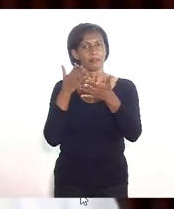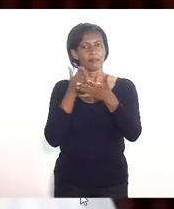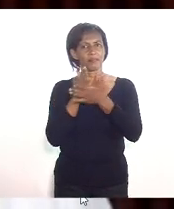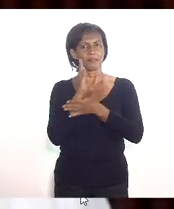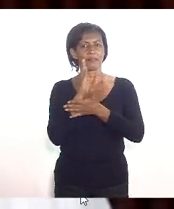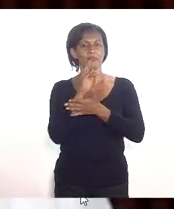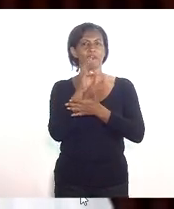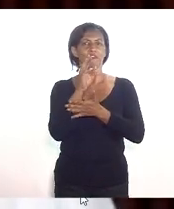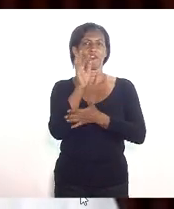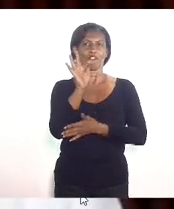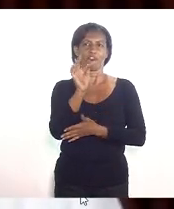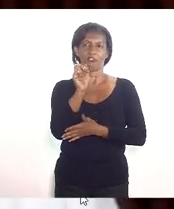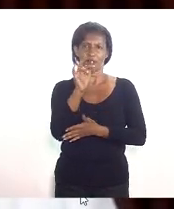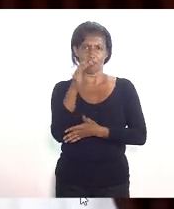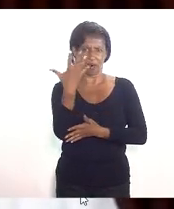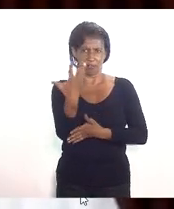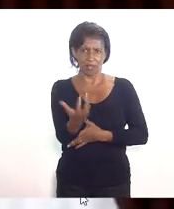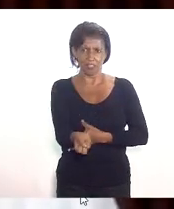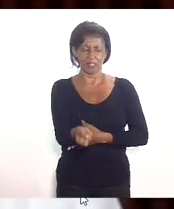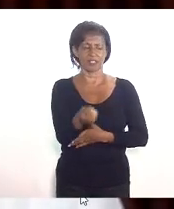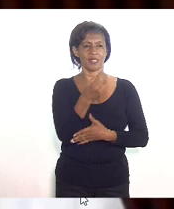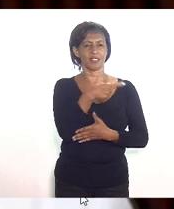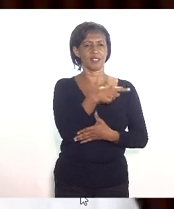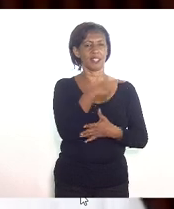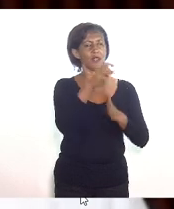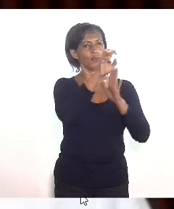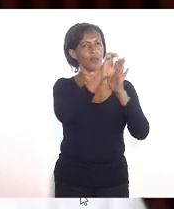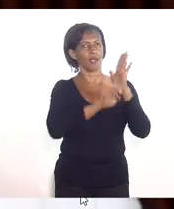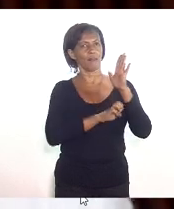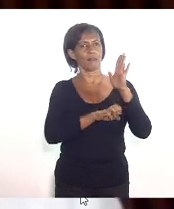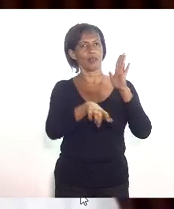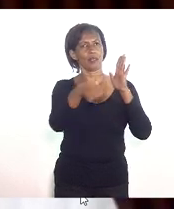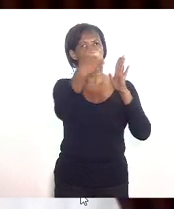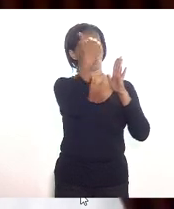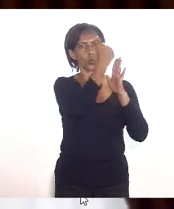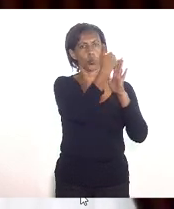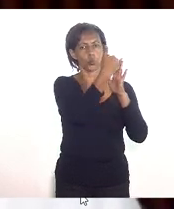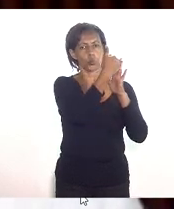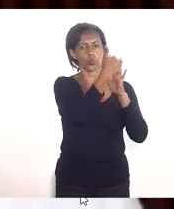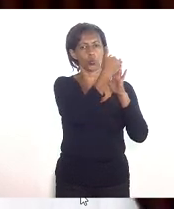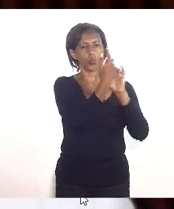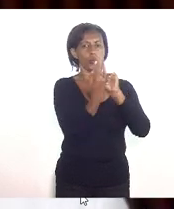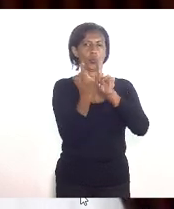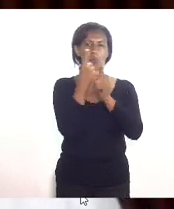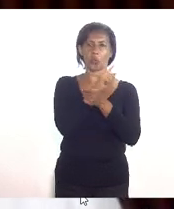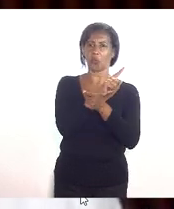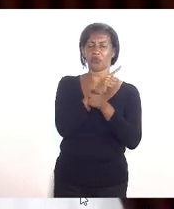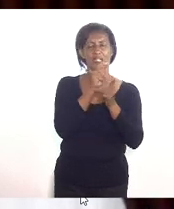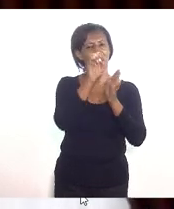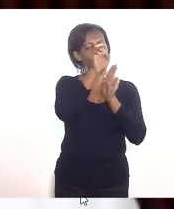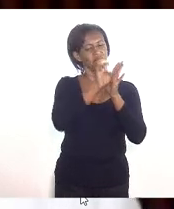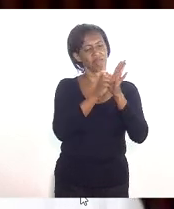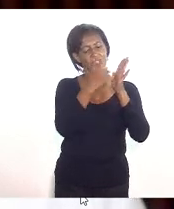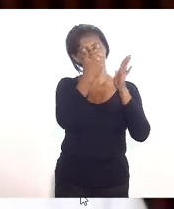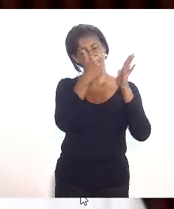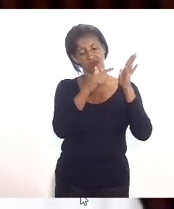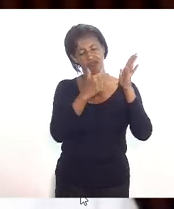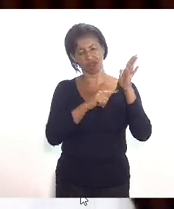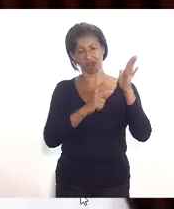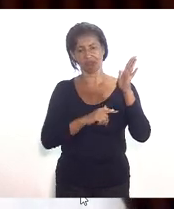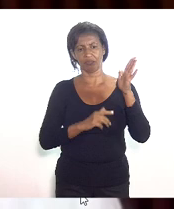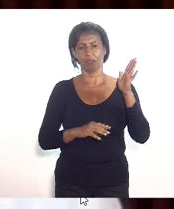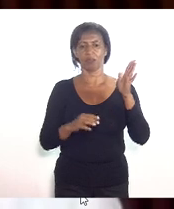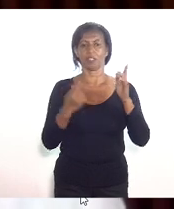3 da Comissão de Educação, favorável com subemenda emenda 1, contrária às demais emendas, concluindo por substitutivo,